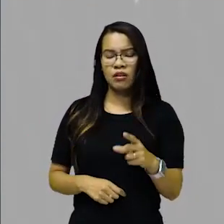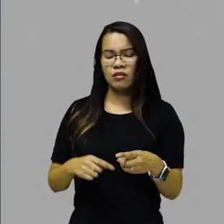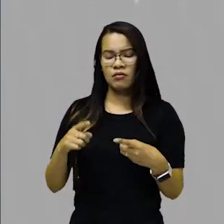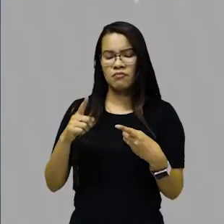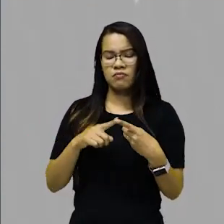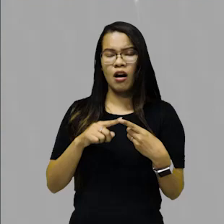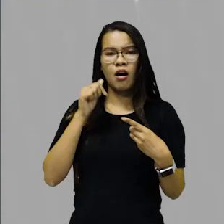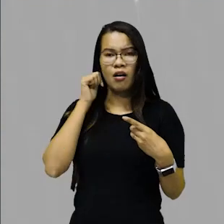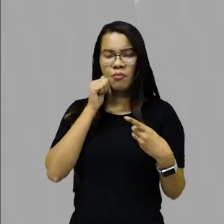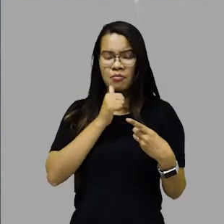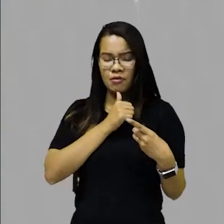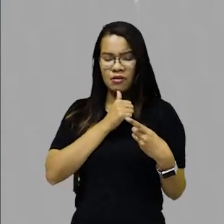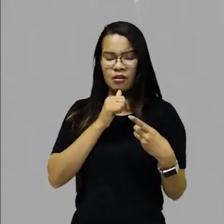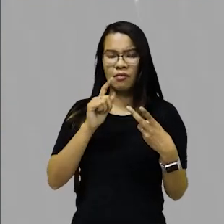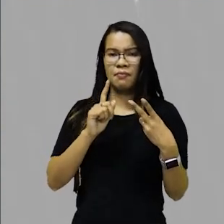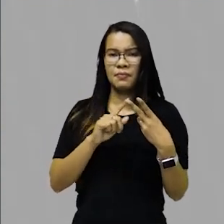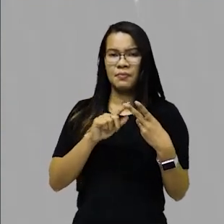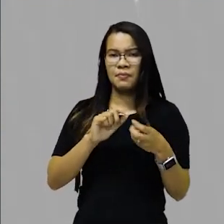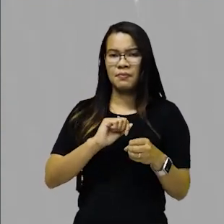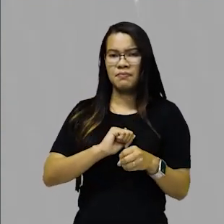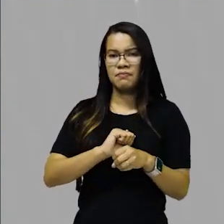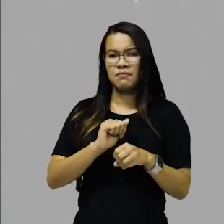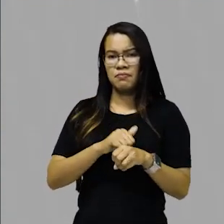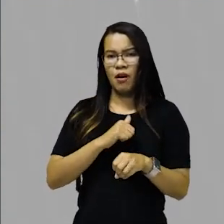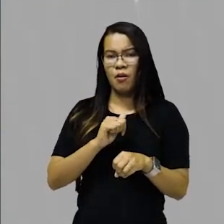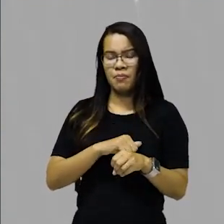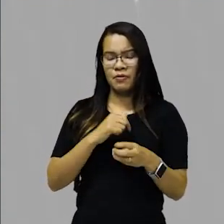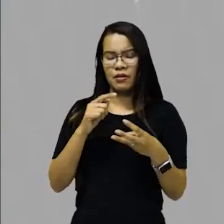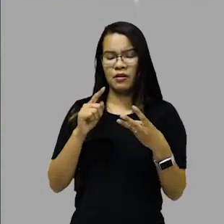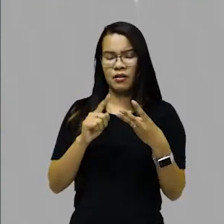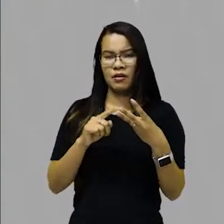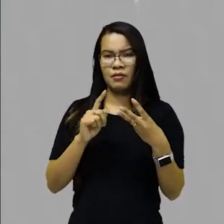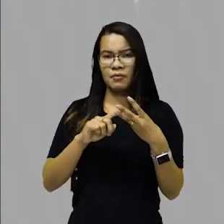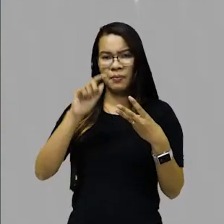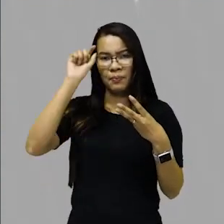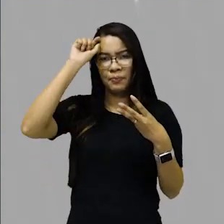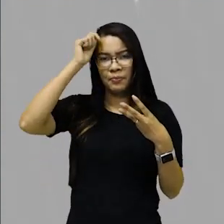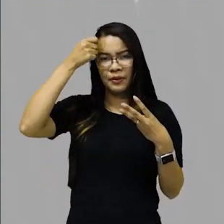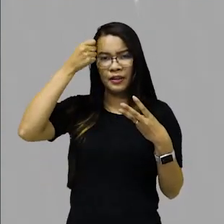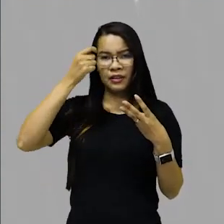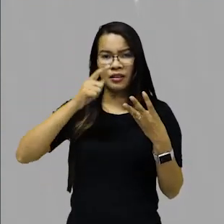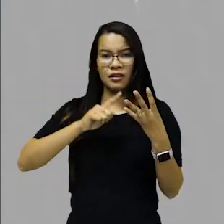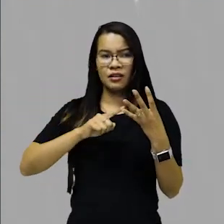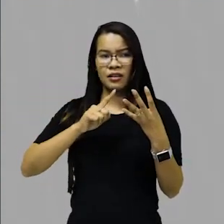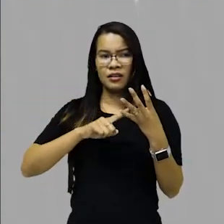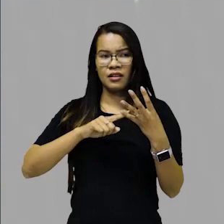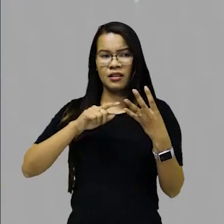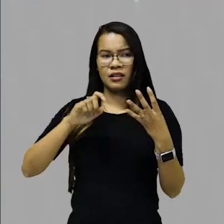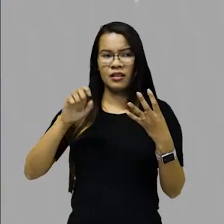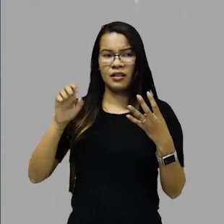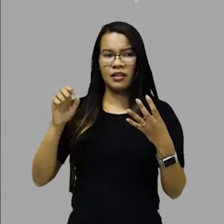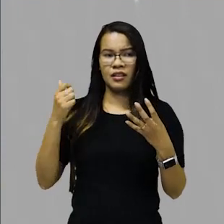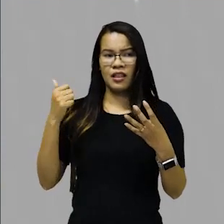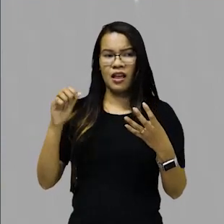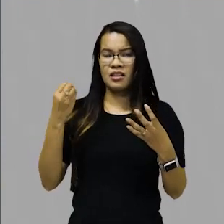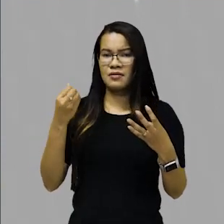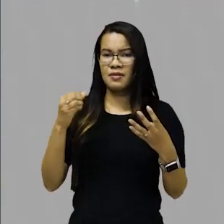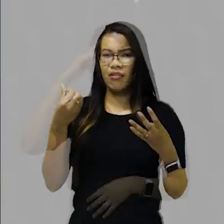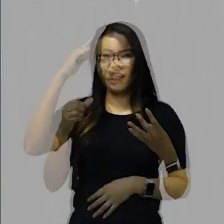preta, olha só, pobre e lésbica. Só para você ter ideia.